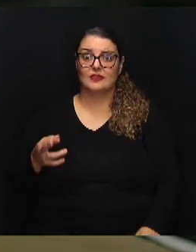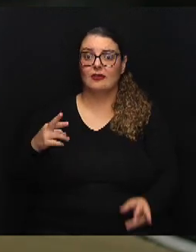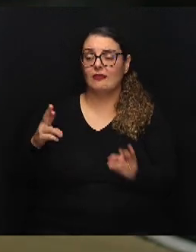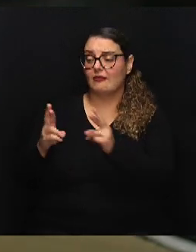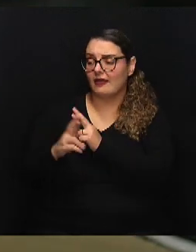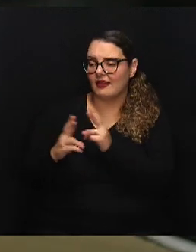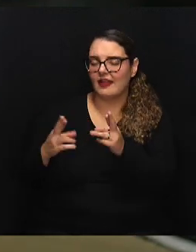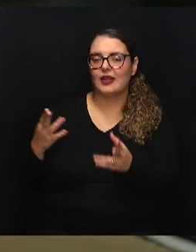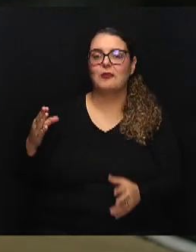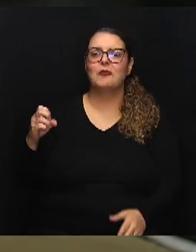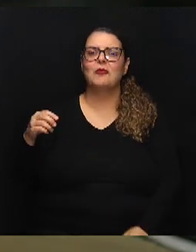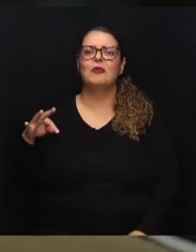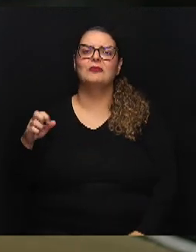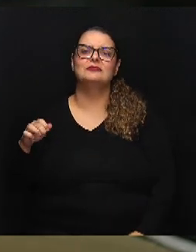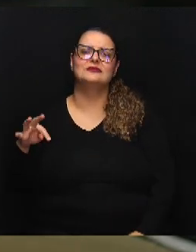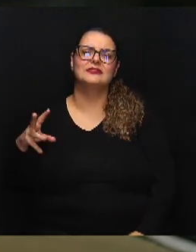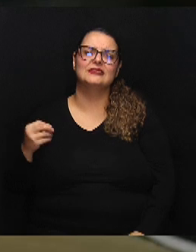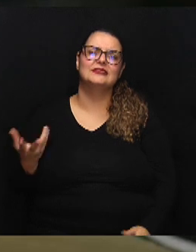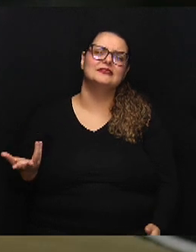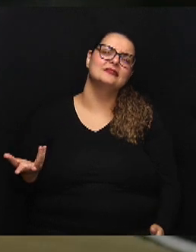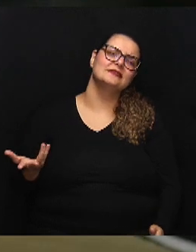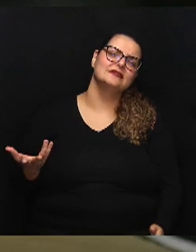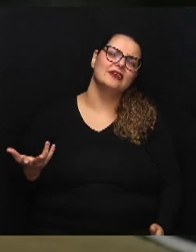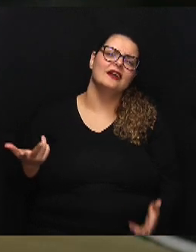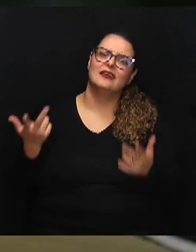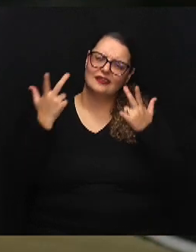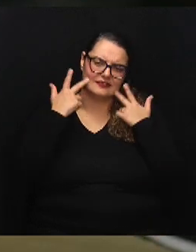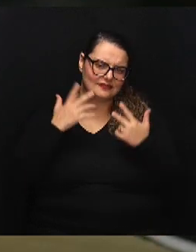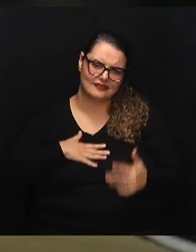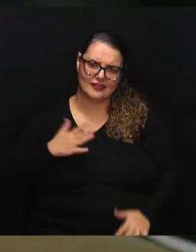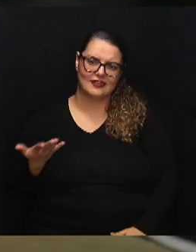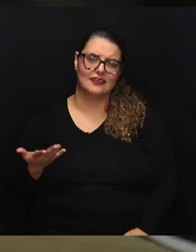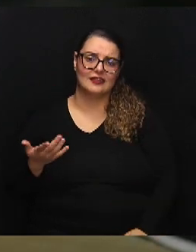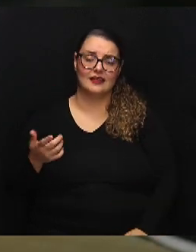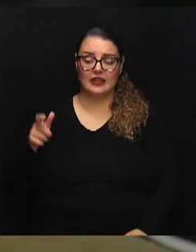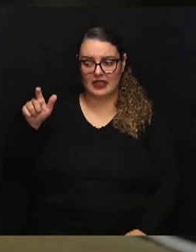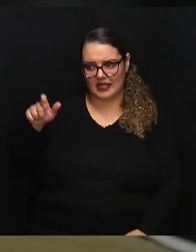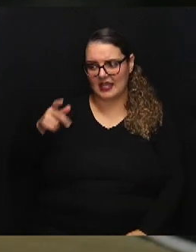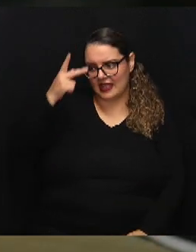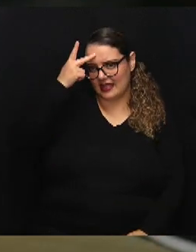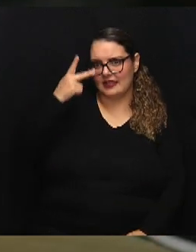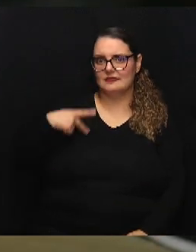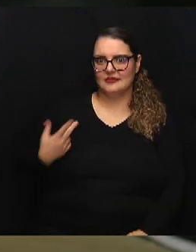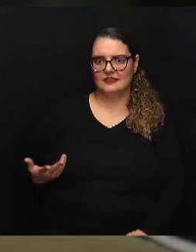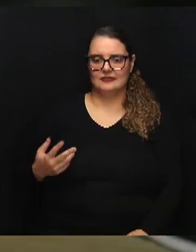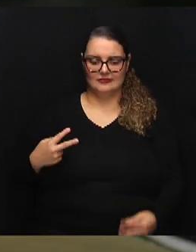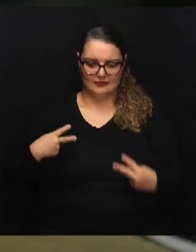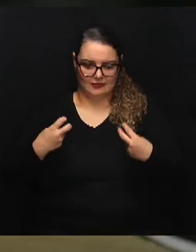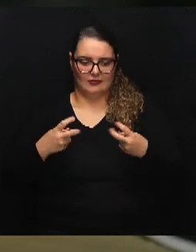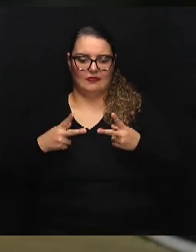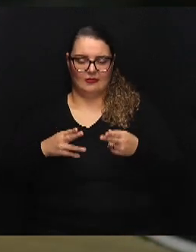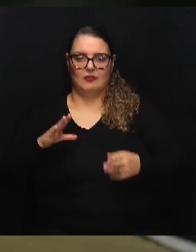aí do contatinho. Pô, é natural ela não gostar, porque de repente ela não está se vendo como um contatinho, porque ela tem